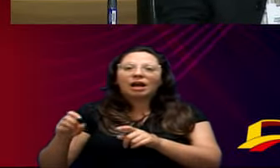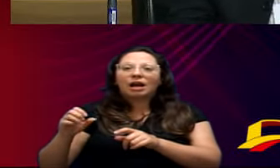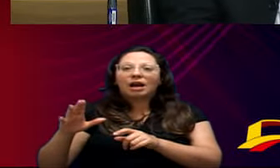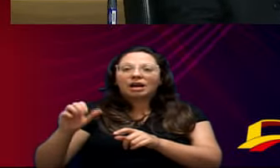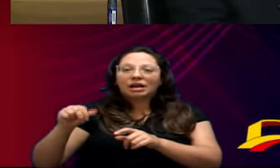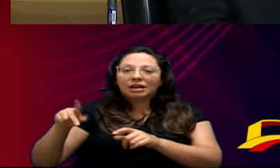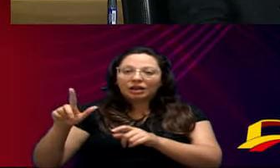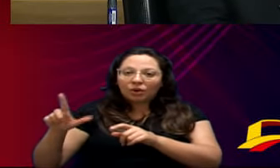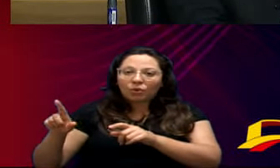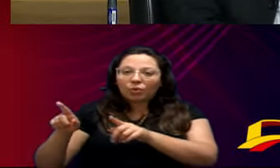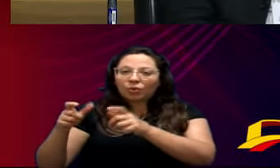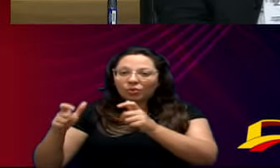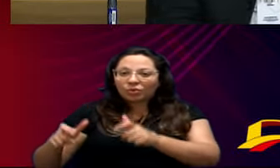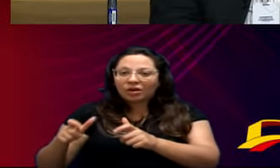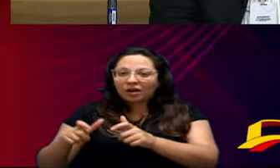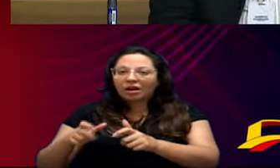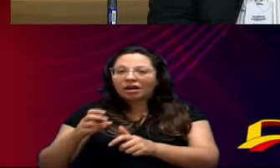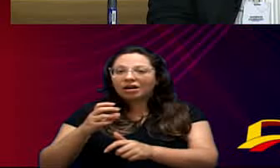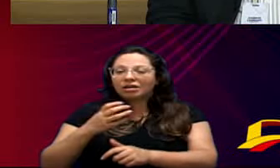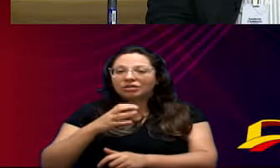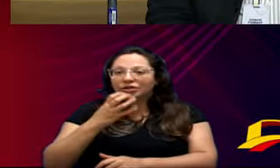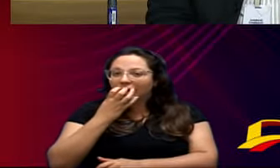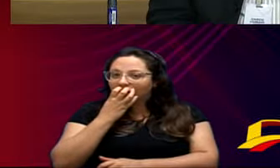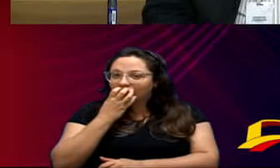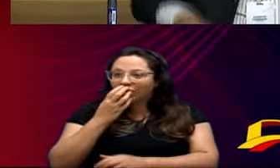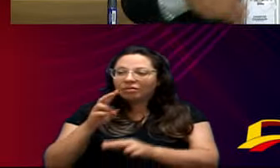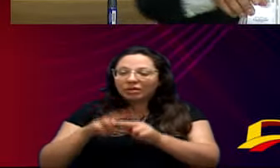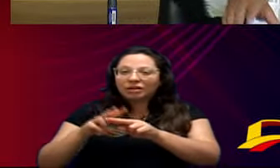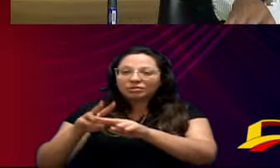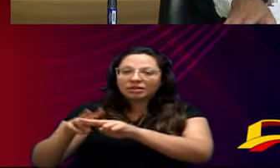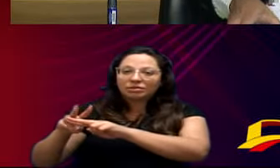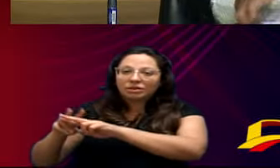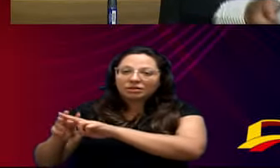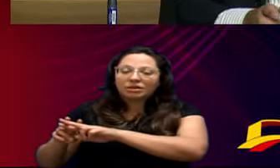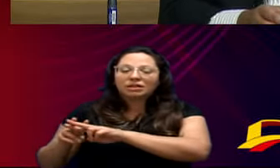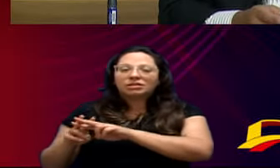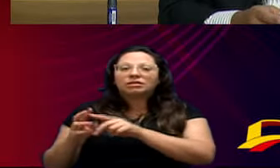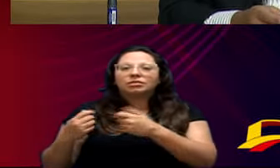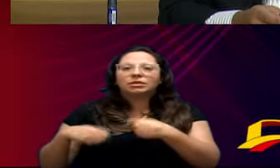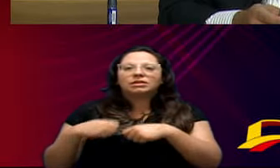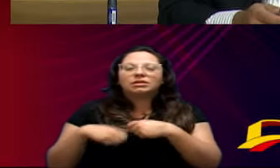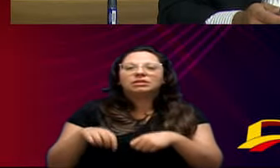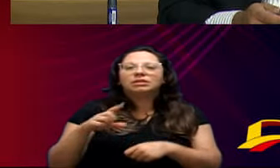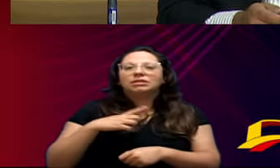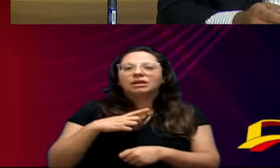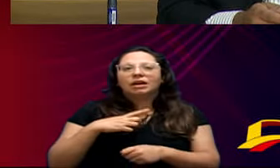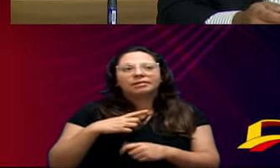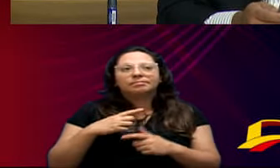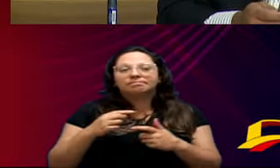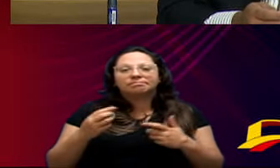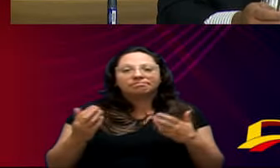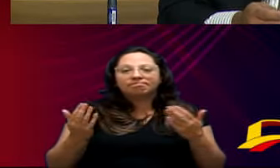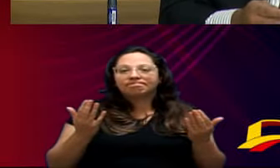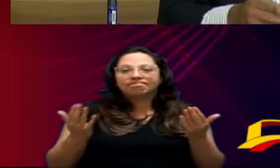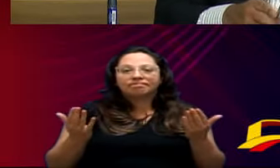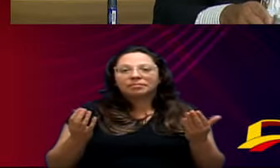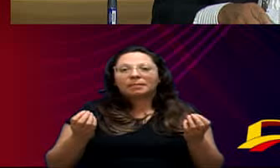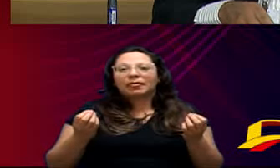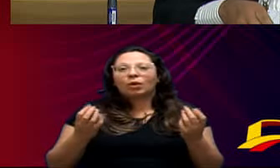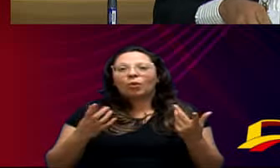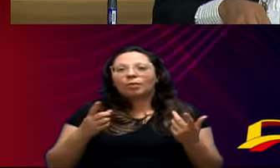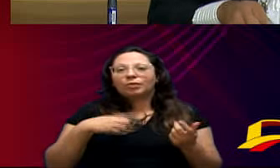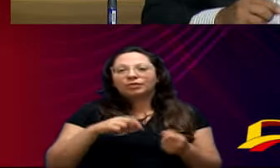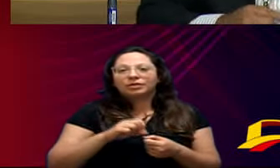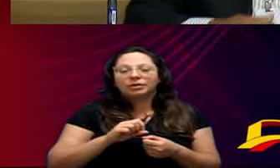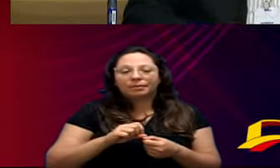visitou dá até dó dos animaizinhos estão presos lá então a gente precisa ter algum mecanismo que venha reduzir isso